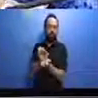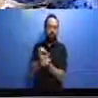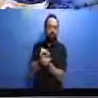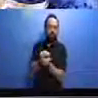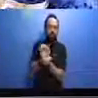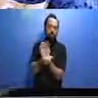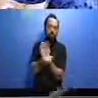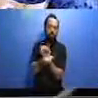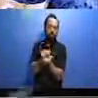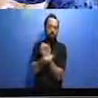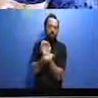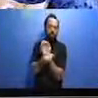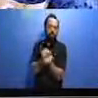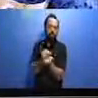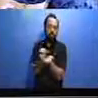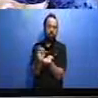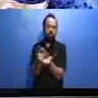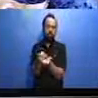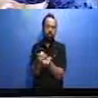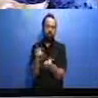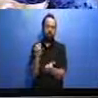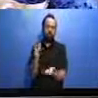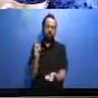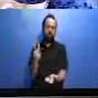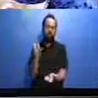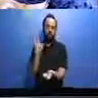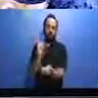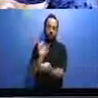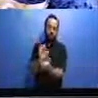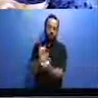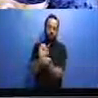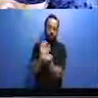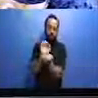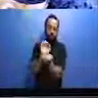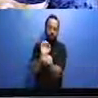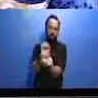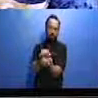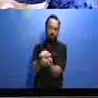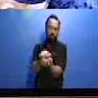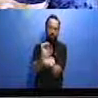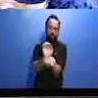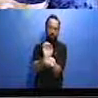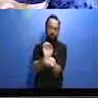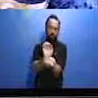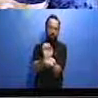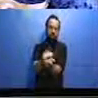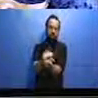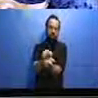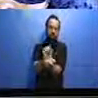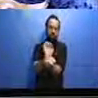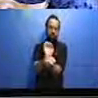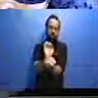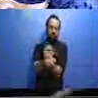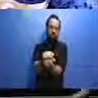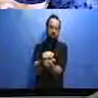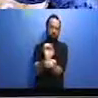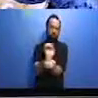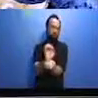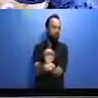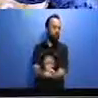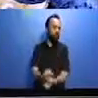uma ostra. Bivalve, bi é 2, valve significa placas, conchas.